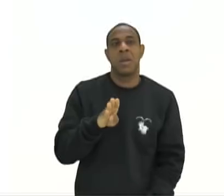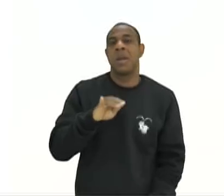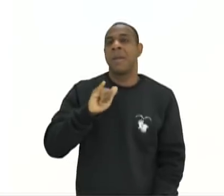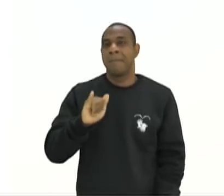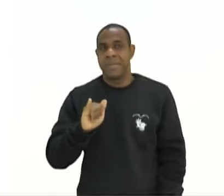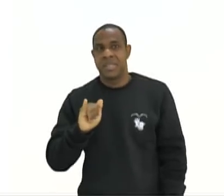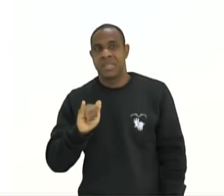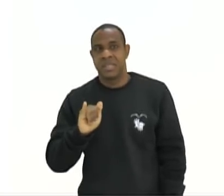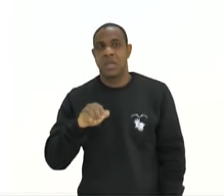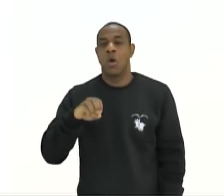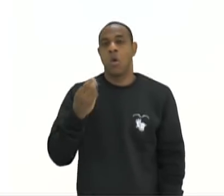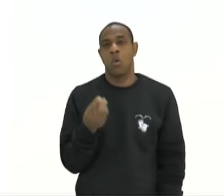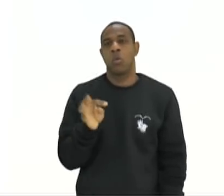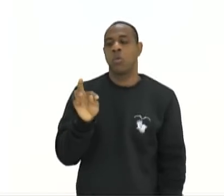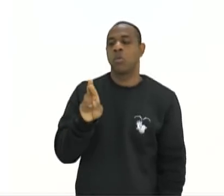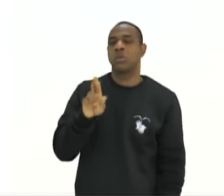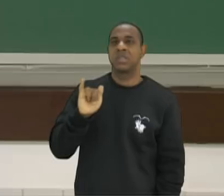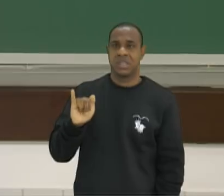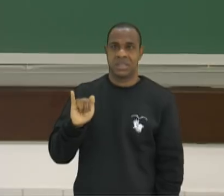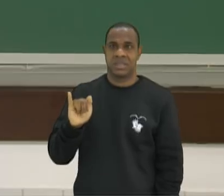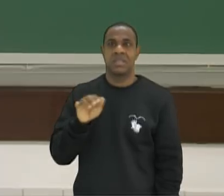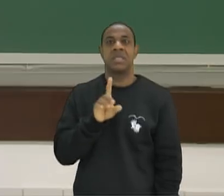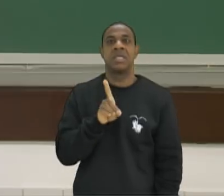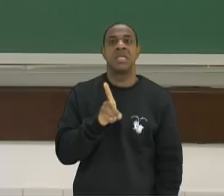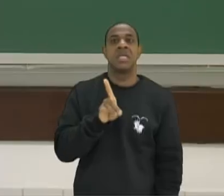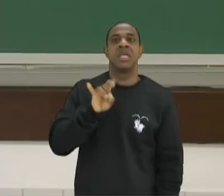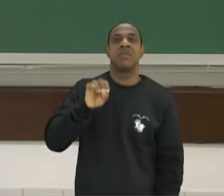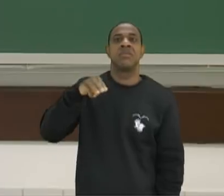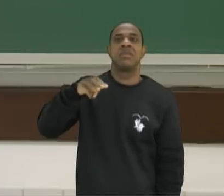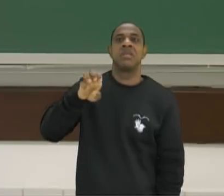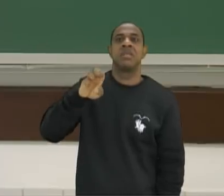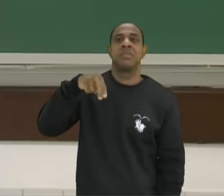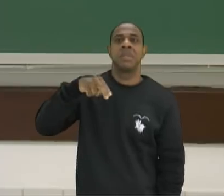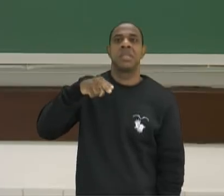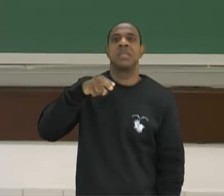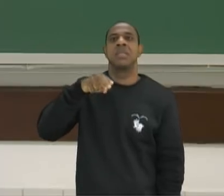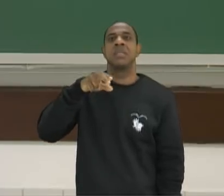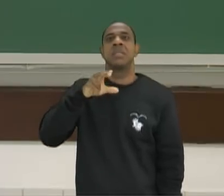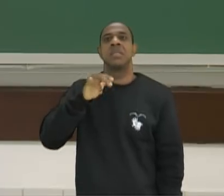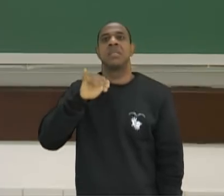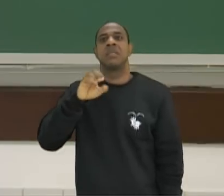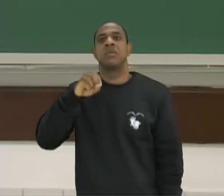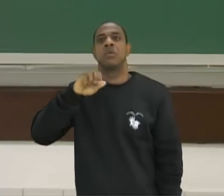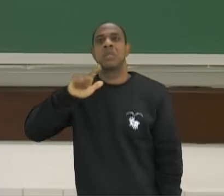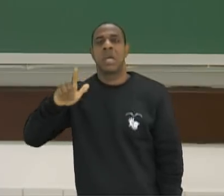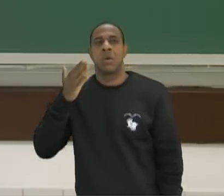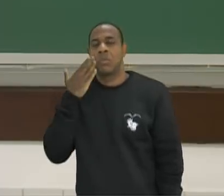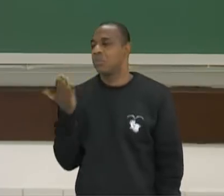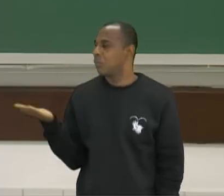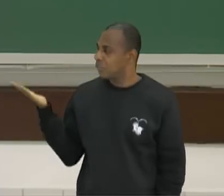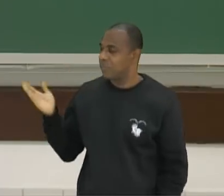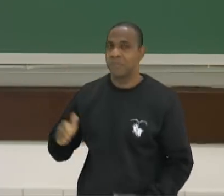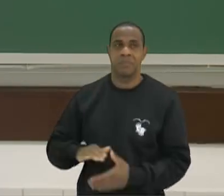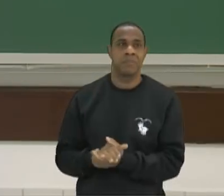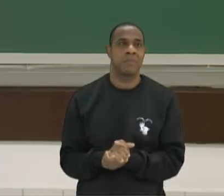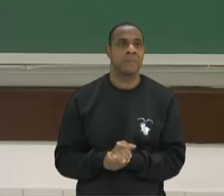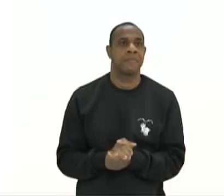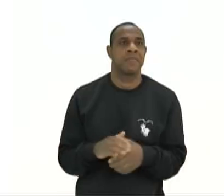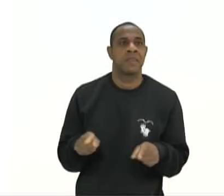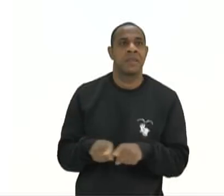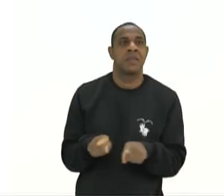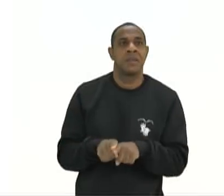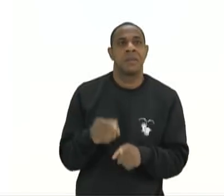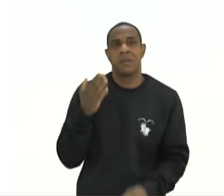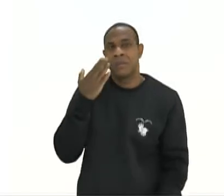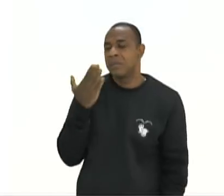maneira tridimensional, ok? Avançando então para a nossa próxima tela, temos aqui, ó, também uma frente de